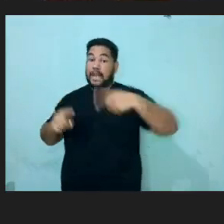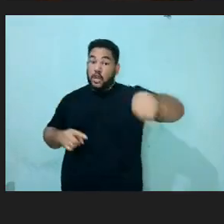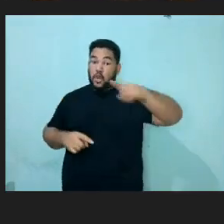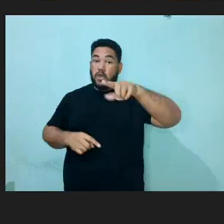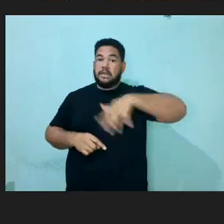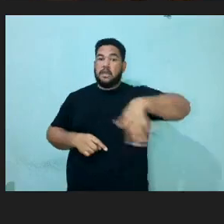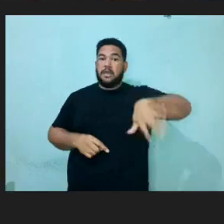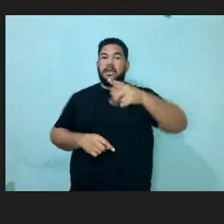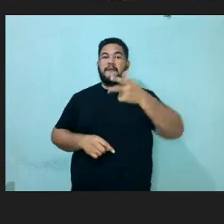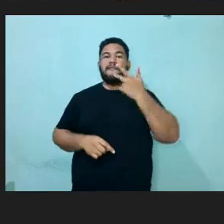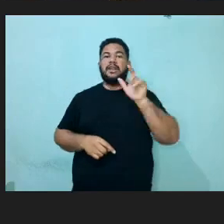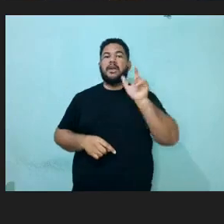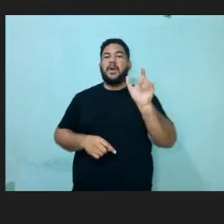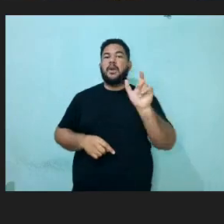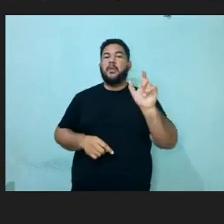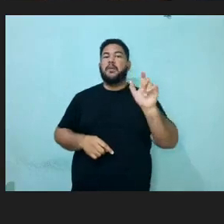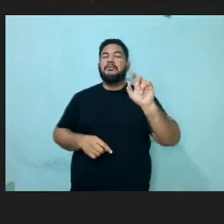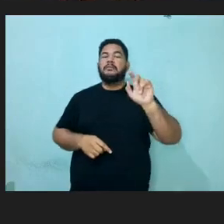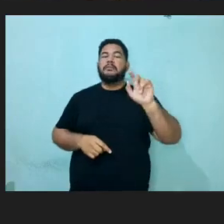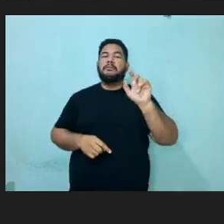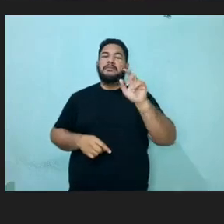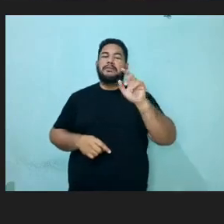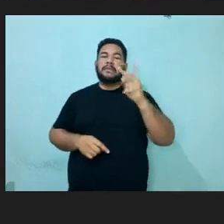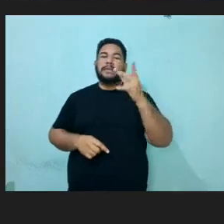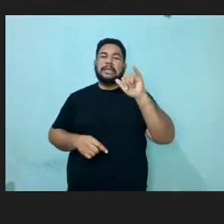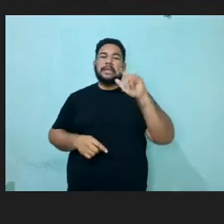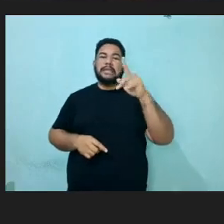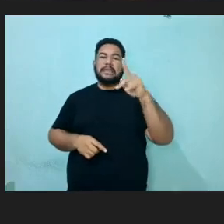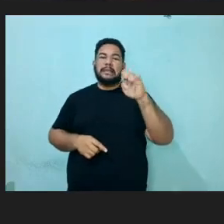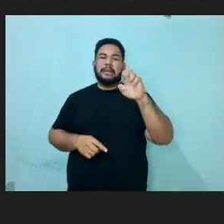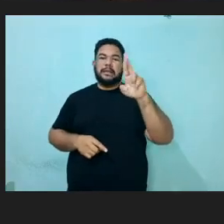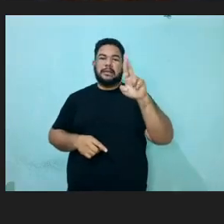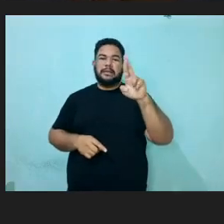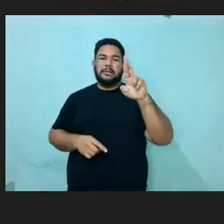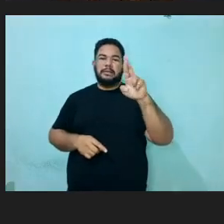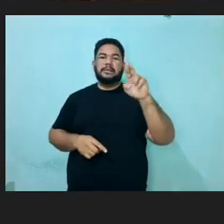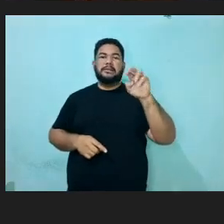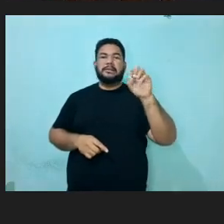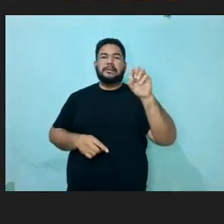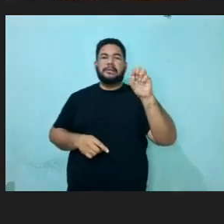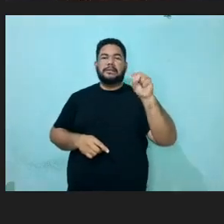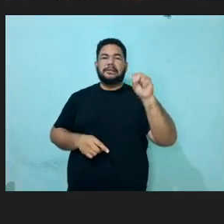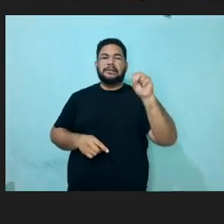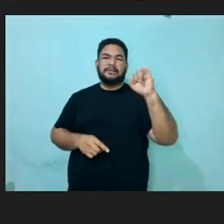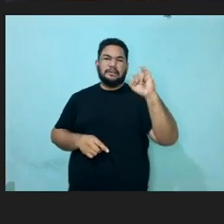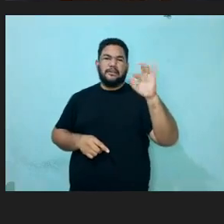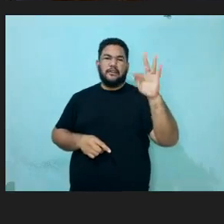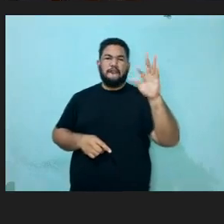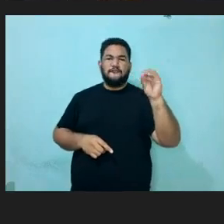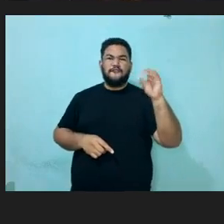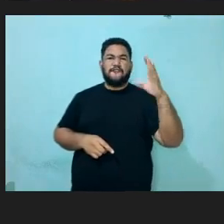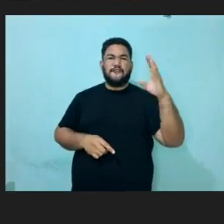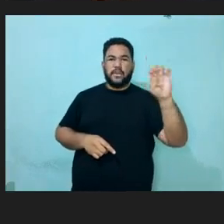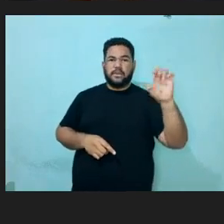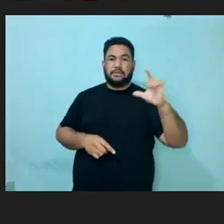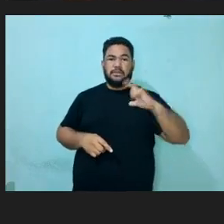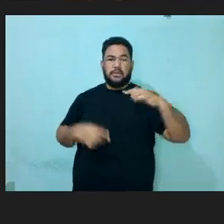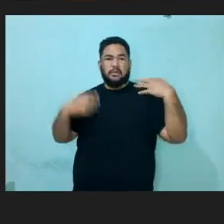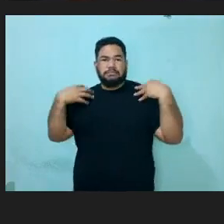é hipercifótica. É com uma hipercifose, uma curvatura